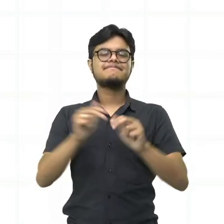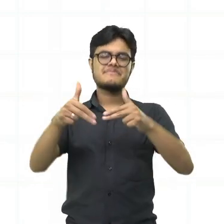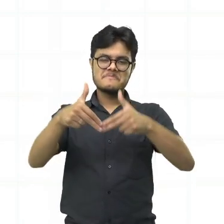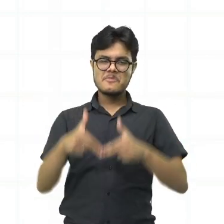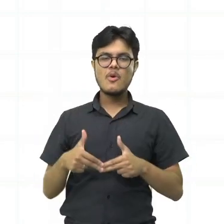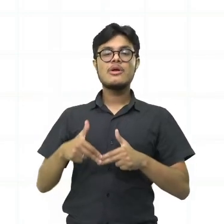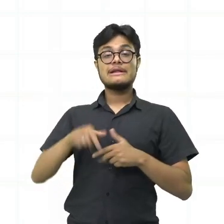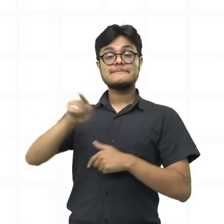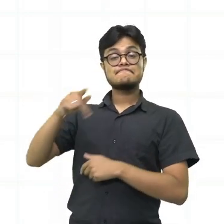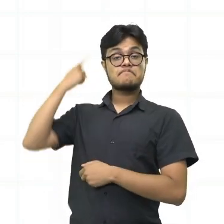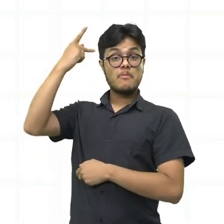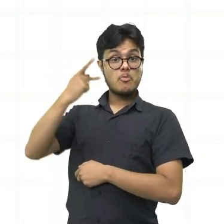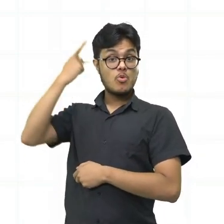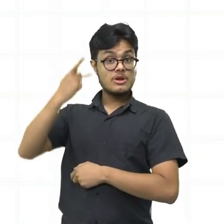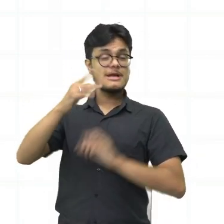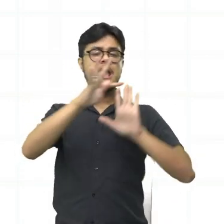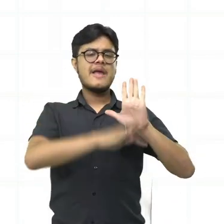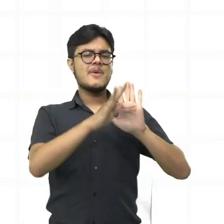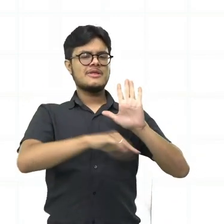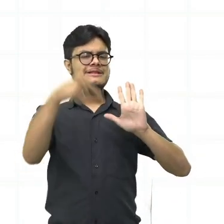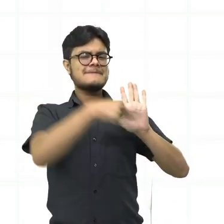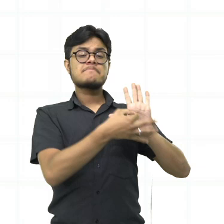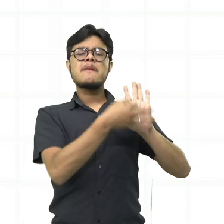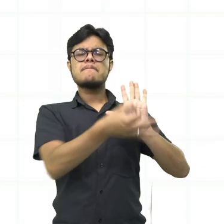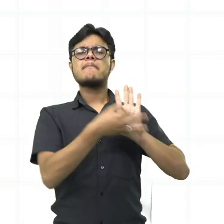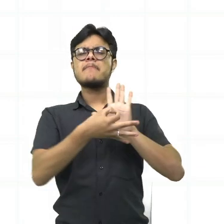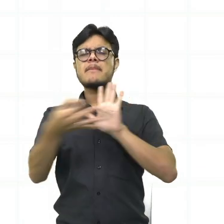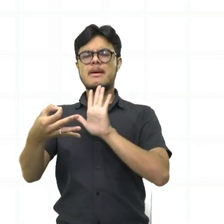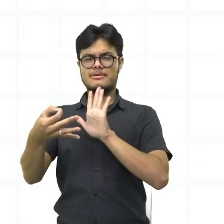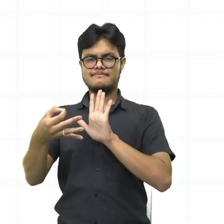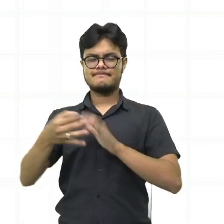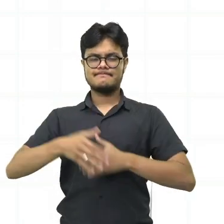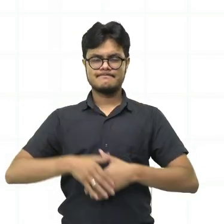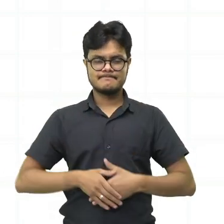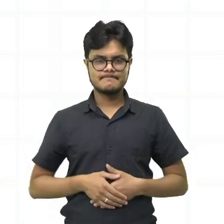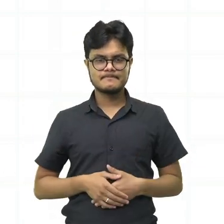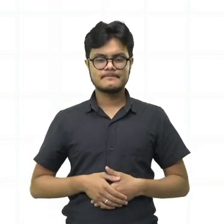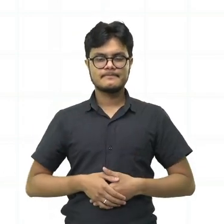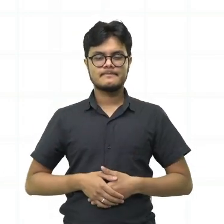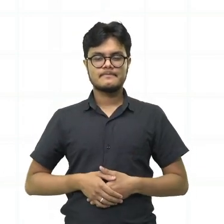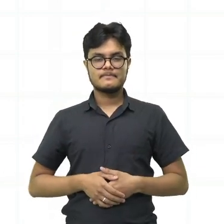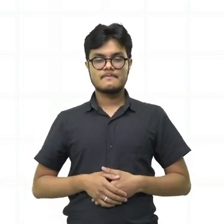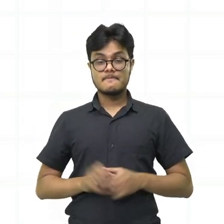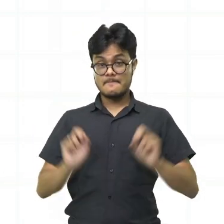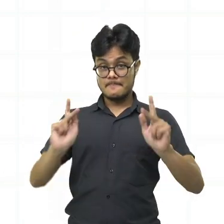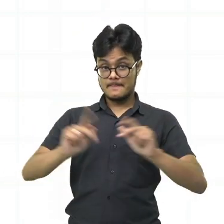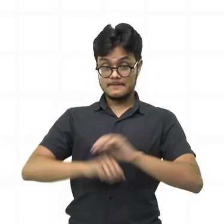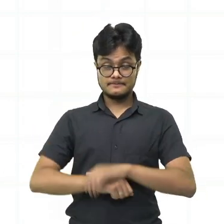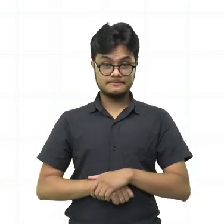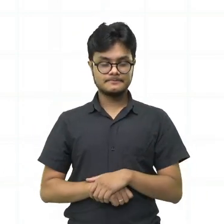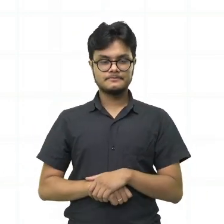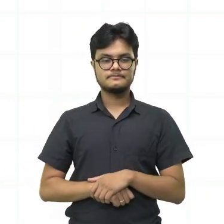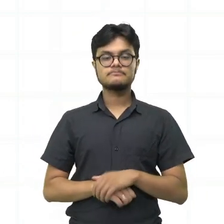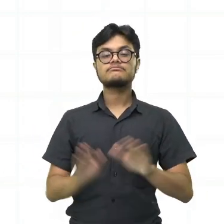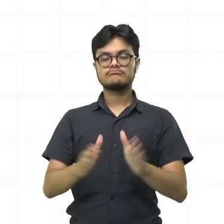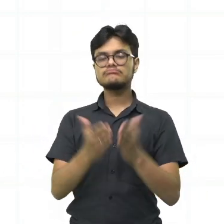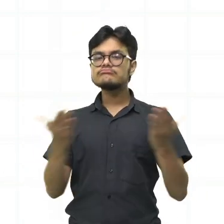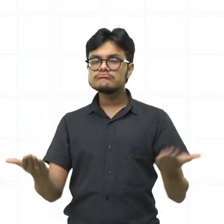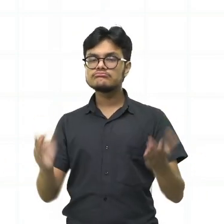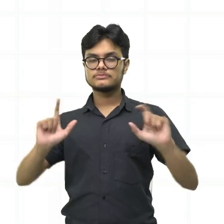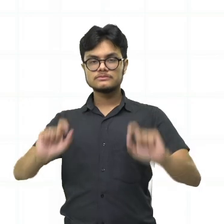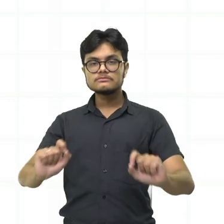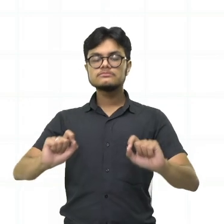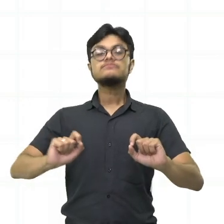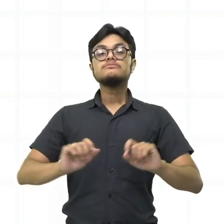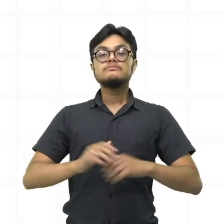um texto argumentativo, tá? O discurso político ele vai ser um texto argumentativo. E aí, esse discurso